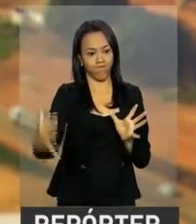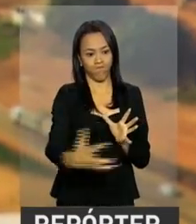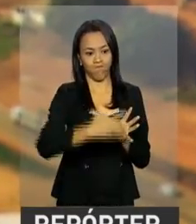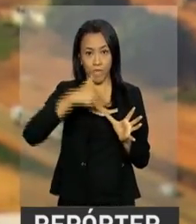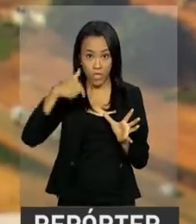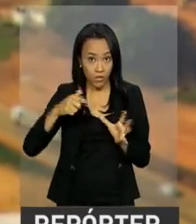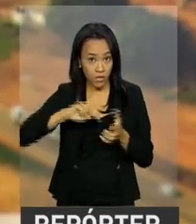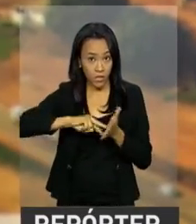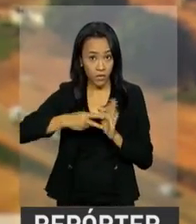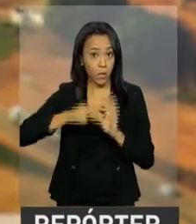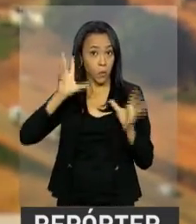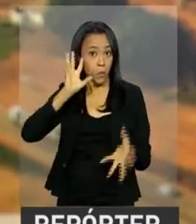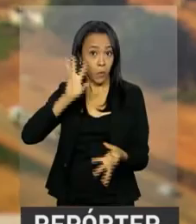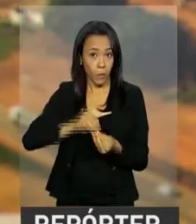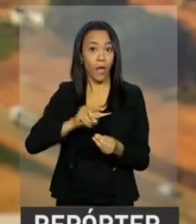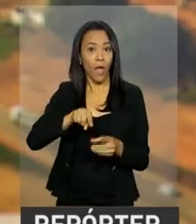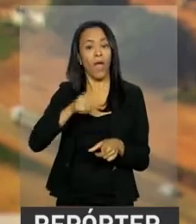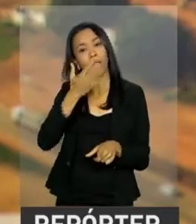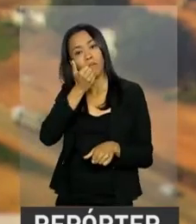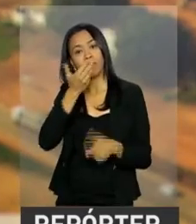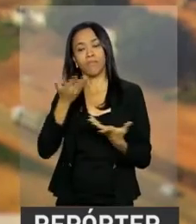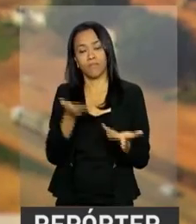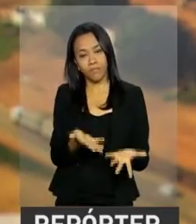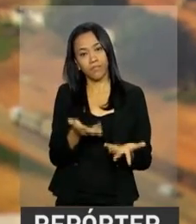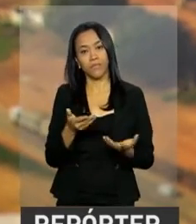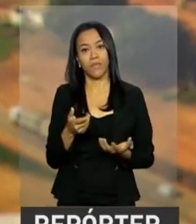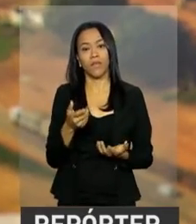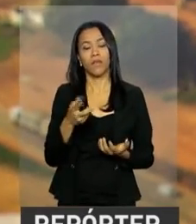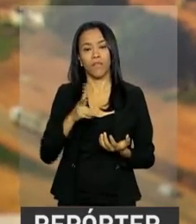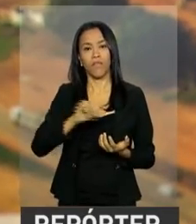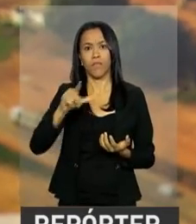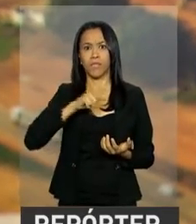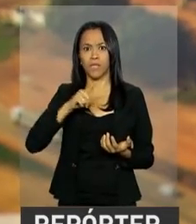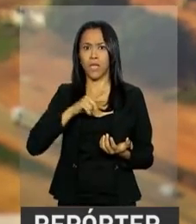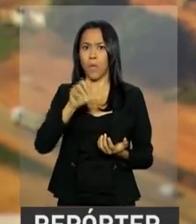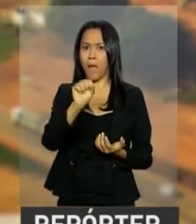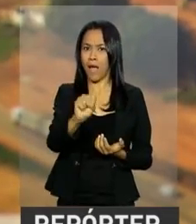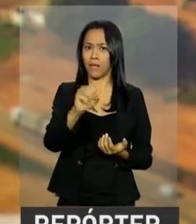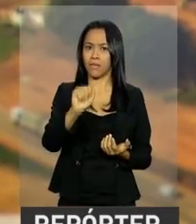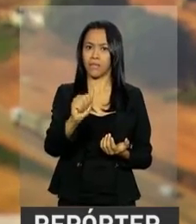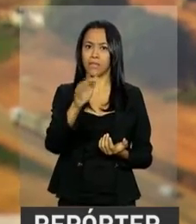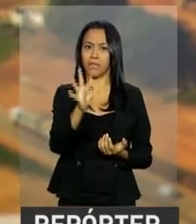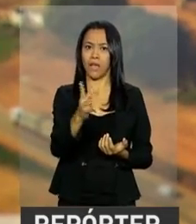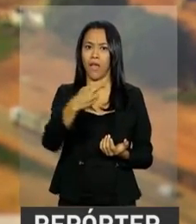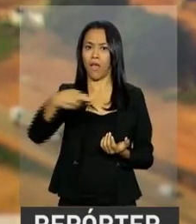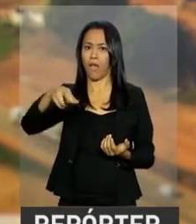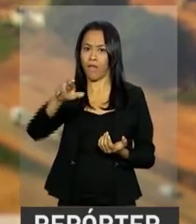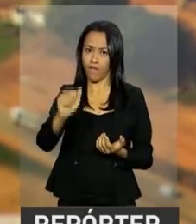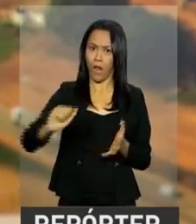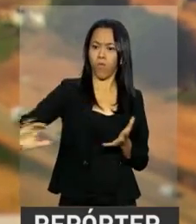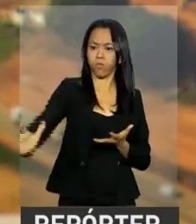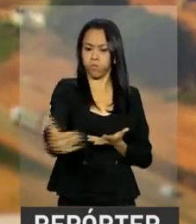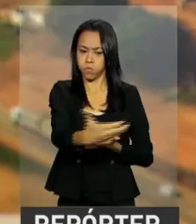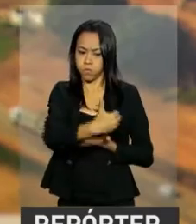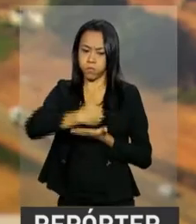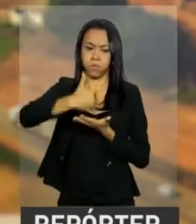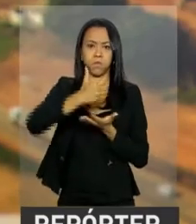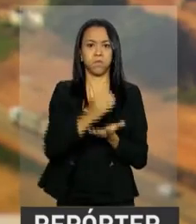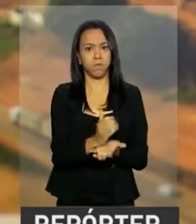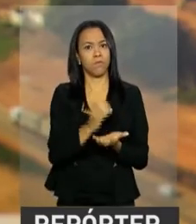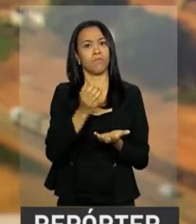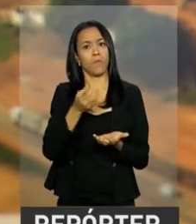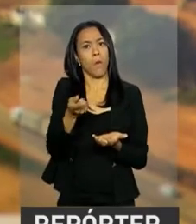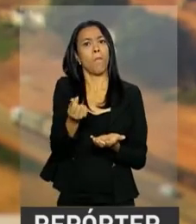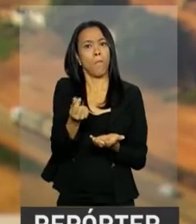alimentos. Isso quer dizer que nós vamos ter uma safra que vai trazer maior segurança alimentar,